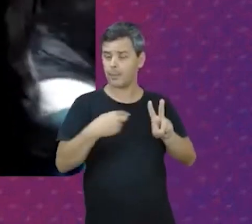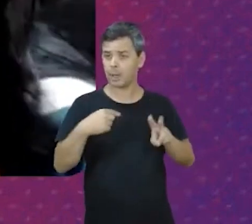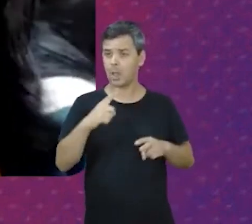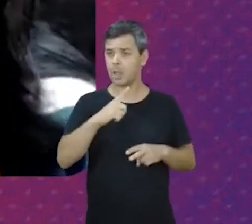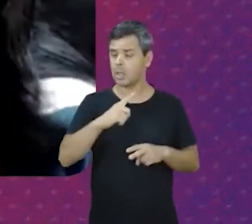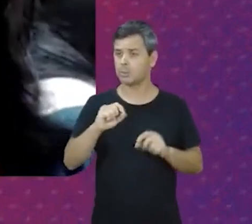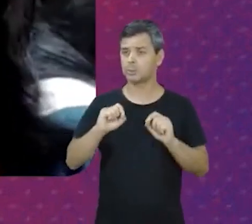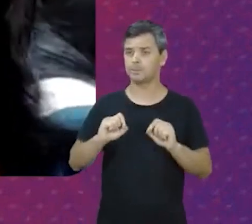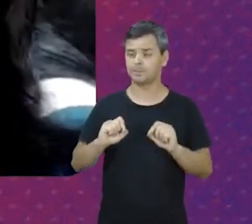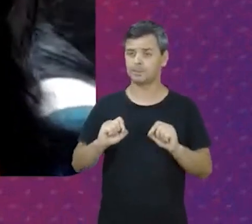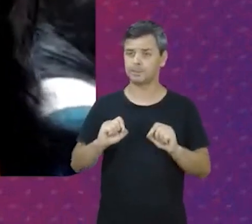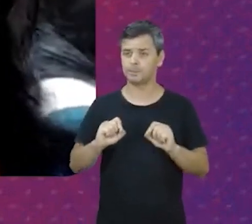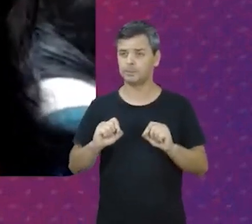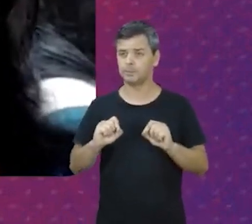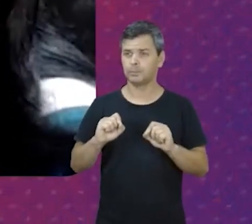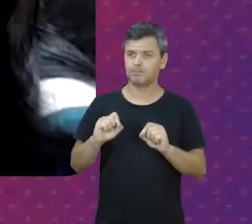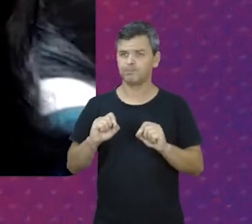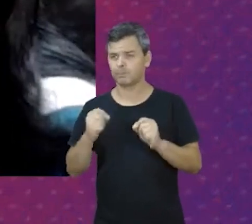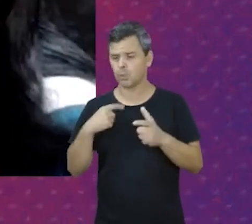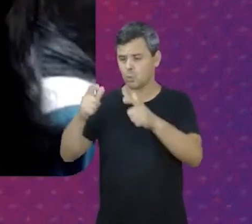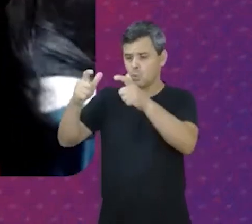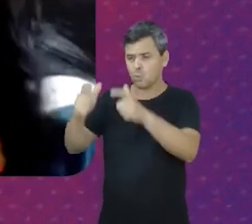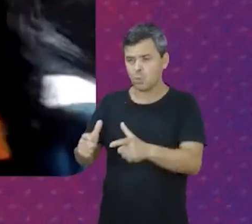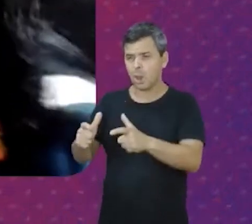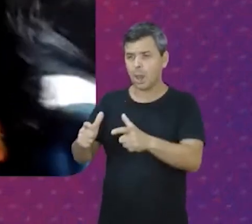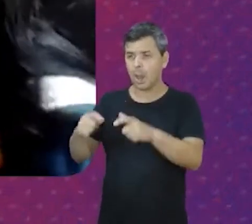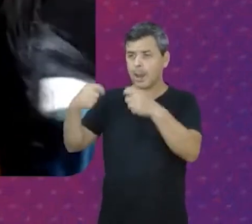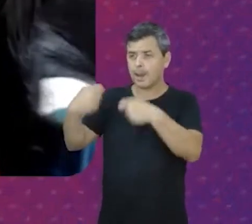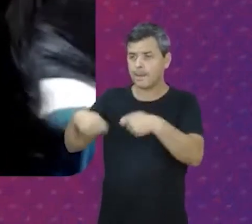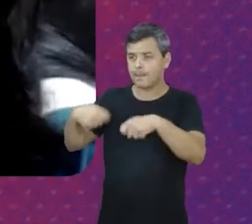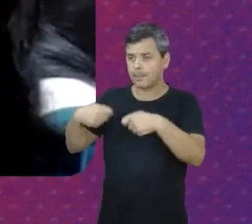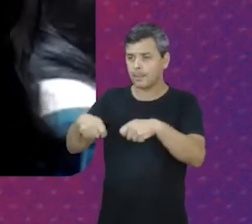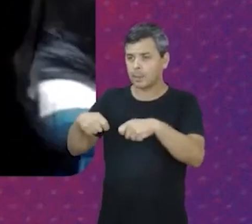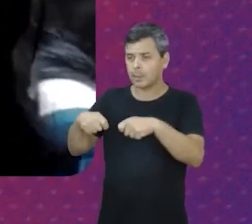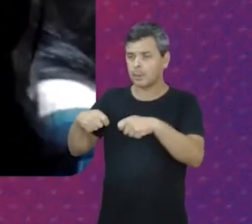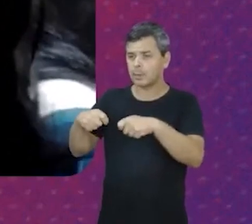temos aqui um local que precisa ser